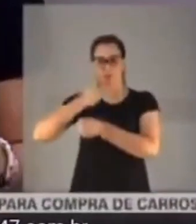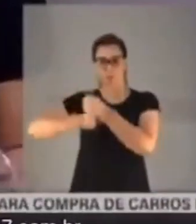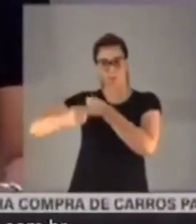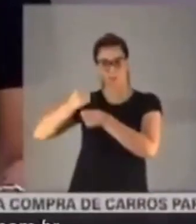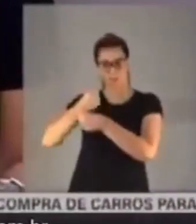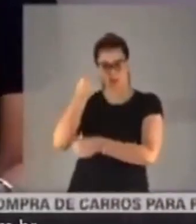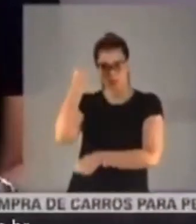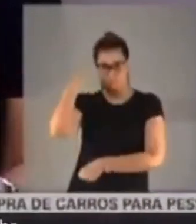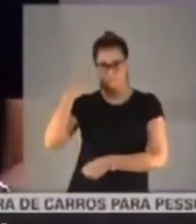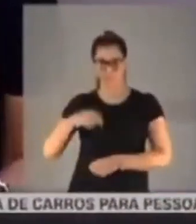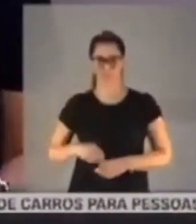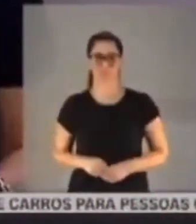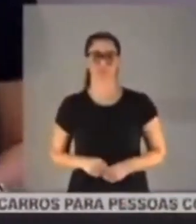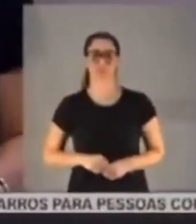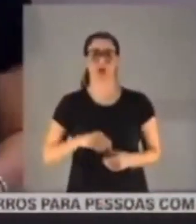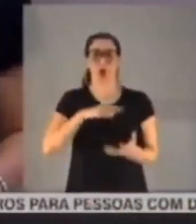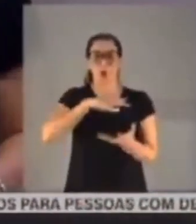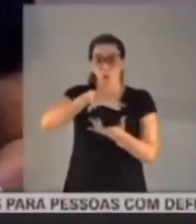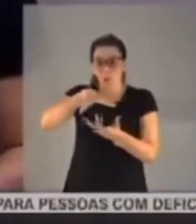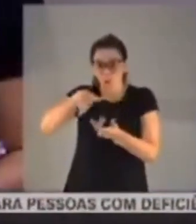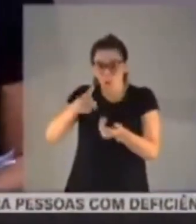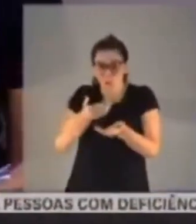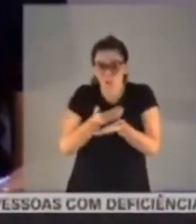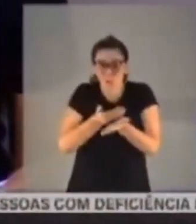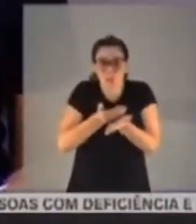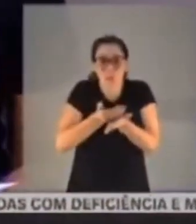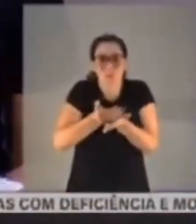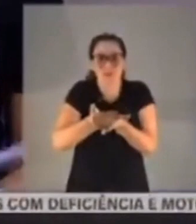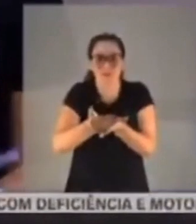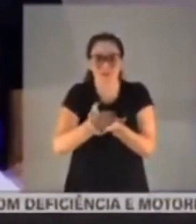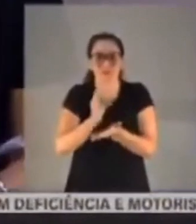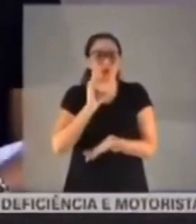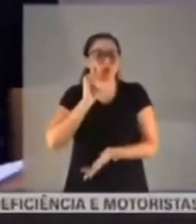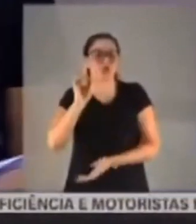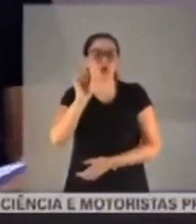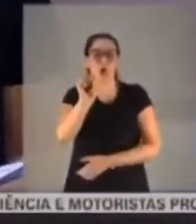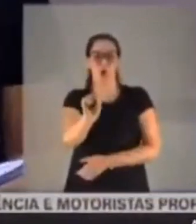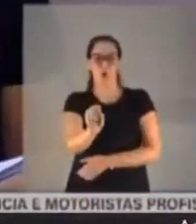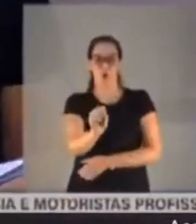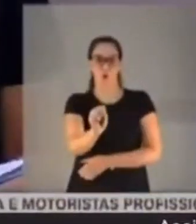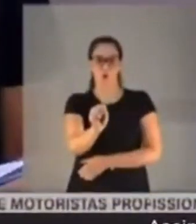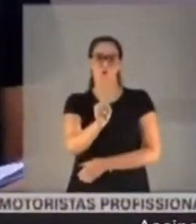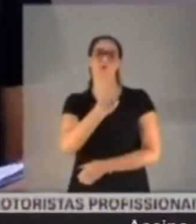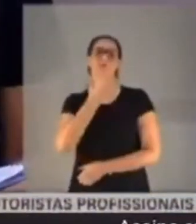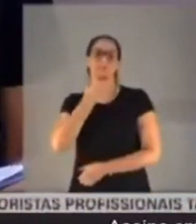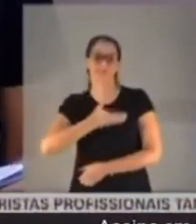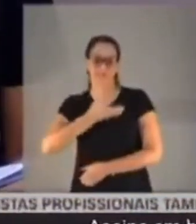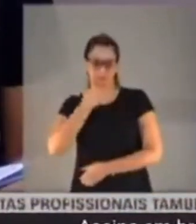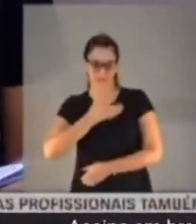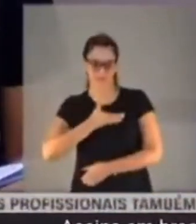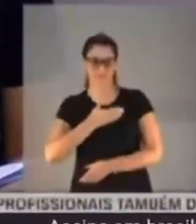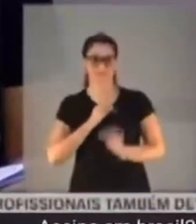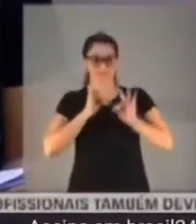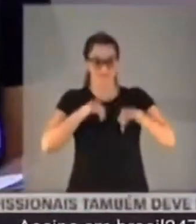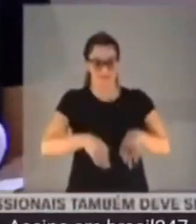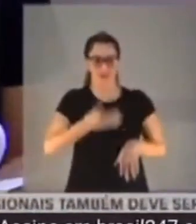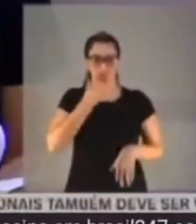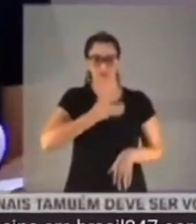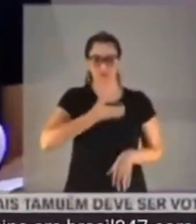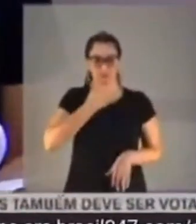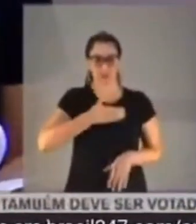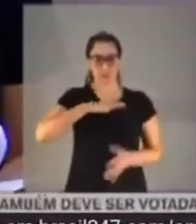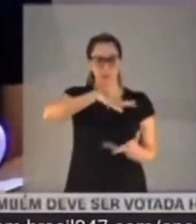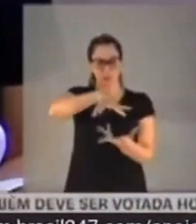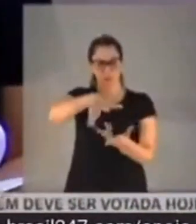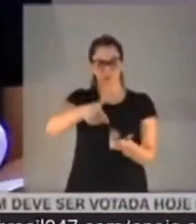passado. O mundo começou a vacinação no dia 8 de dezembro. No final de dezembro, o mundo tinha aplicado um pouco mais